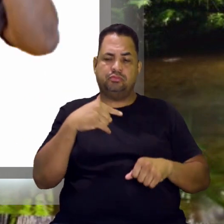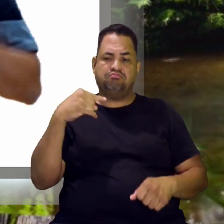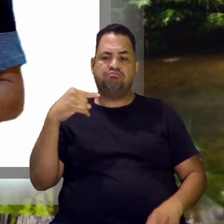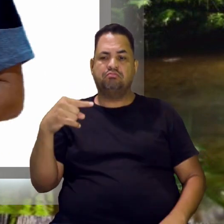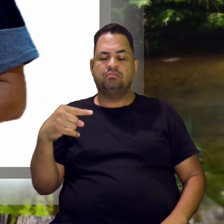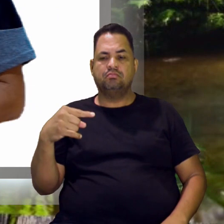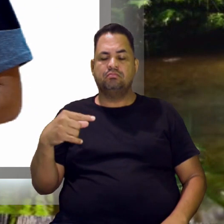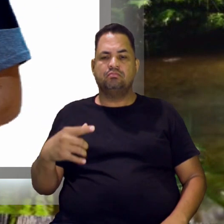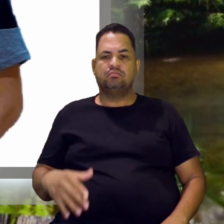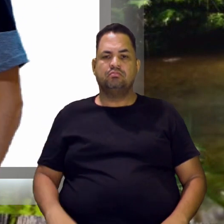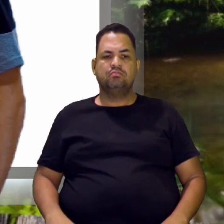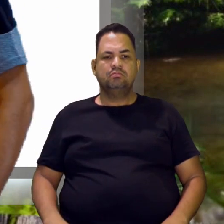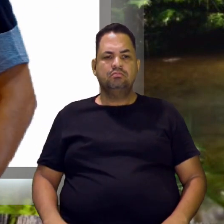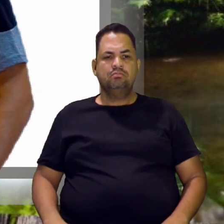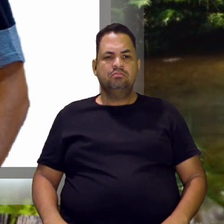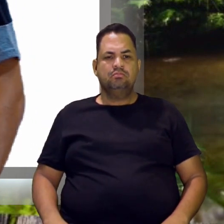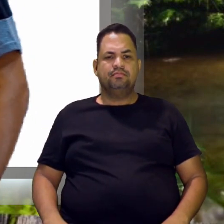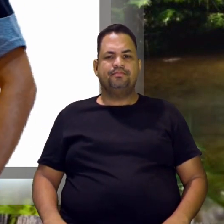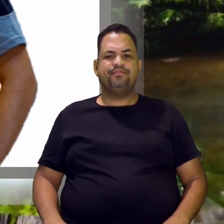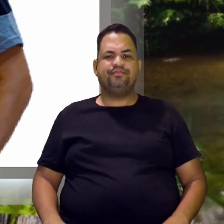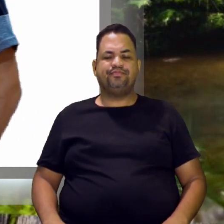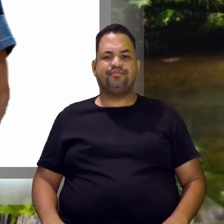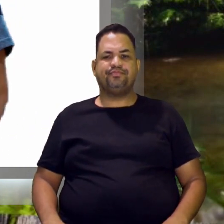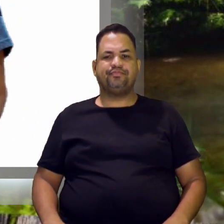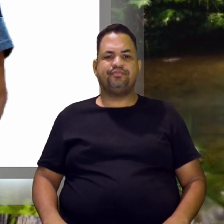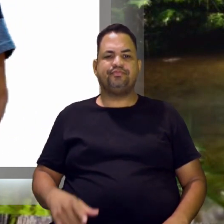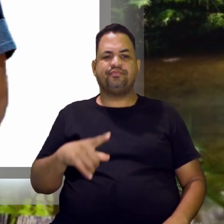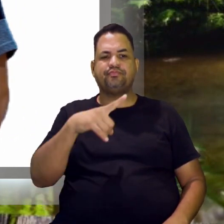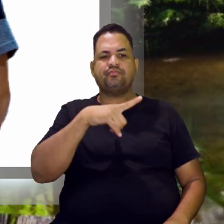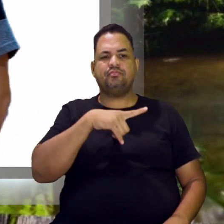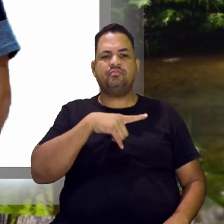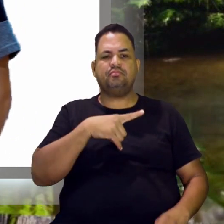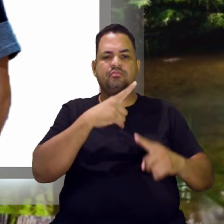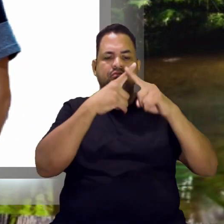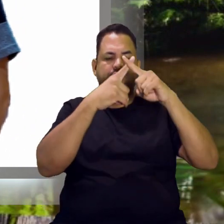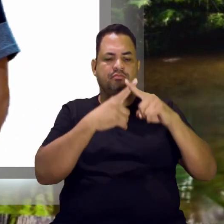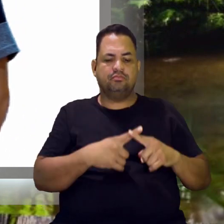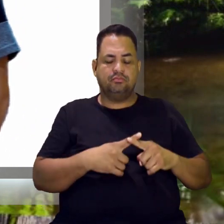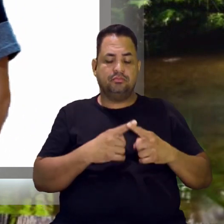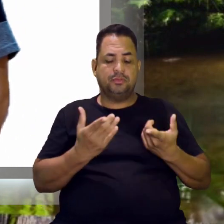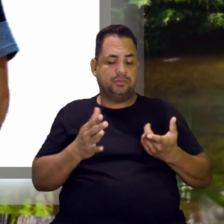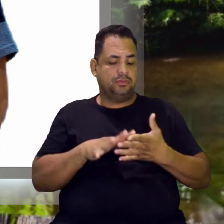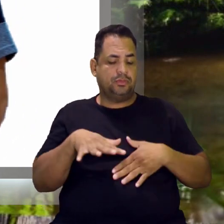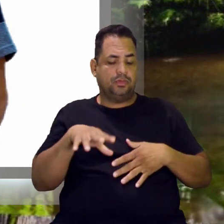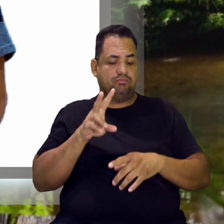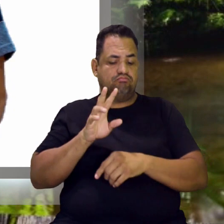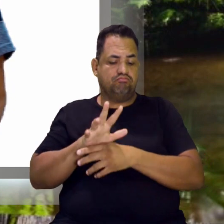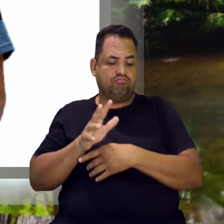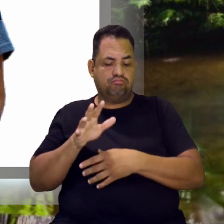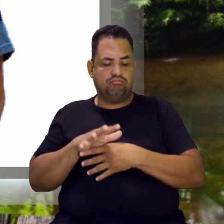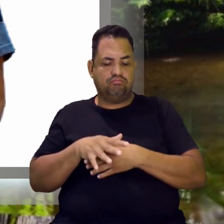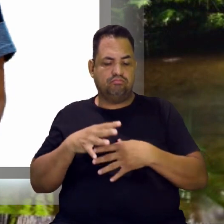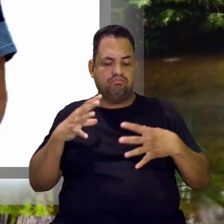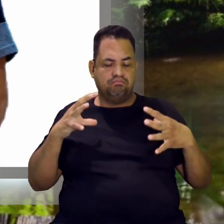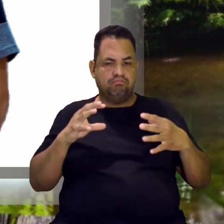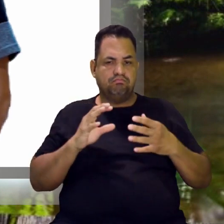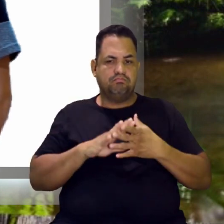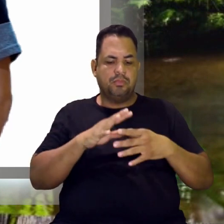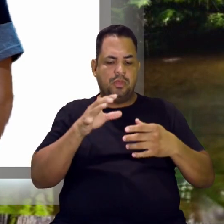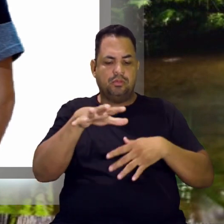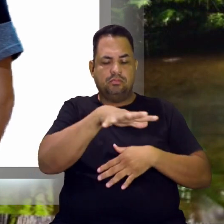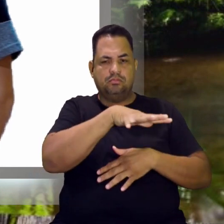negativa. No caso aqui, ó, o que a gente tem? A gente tem competição por espaço, né?